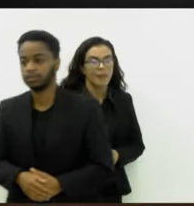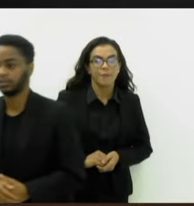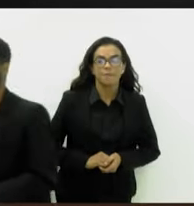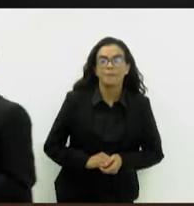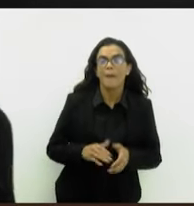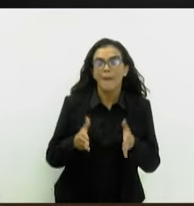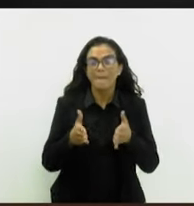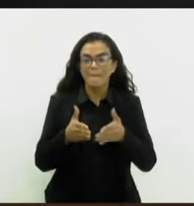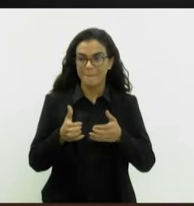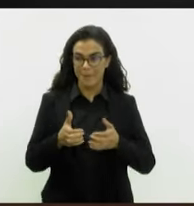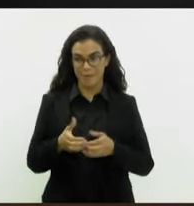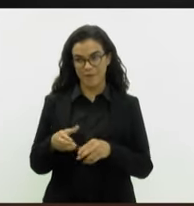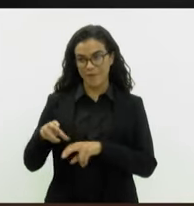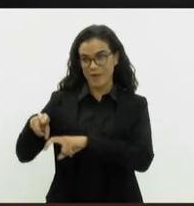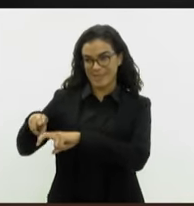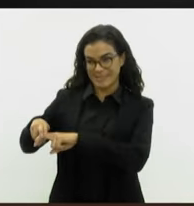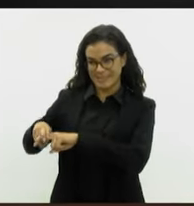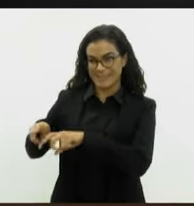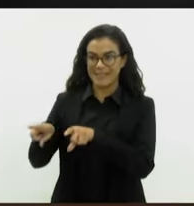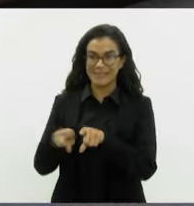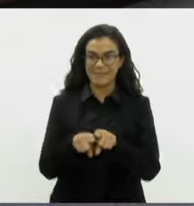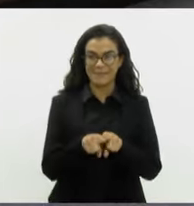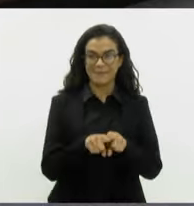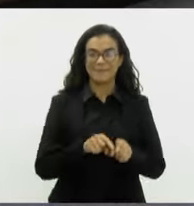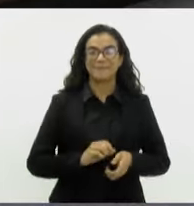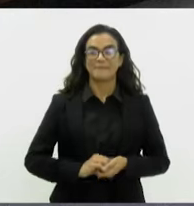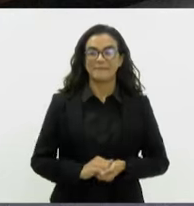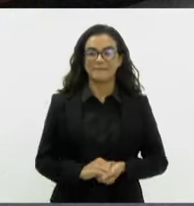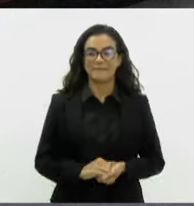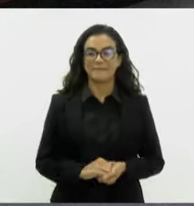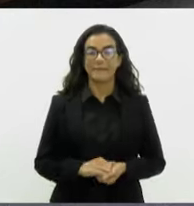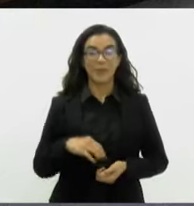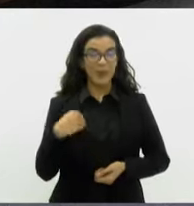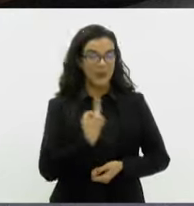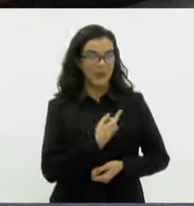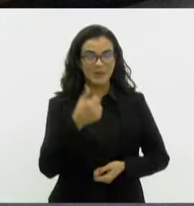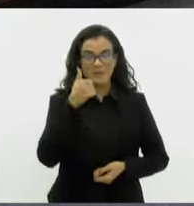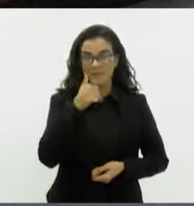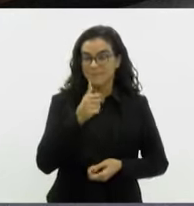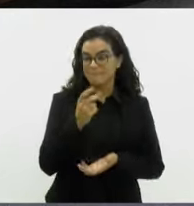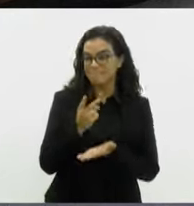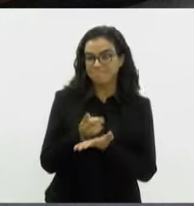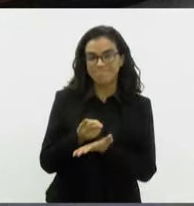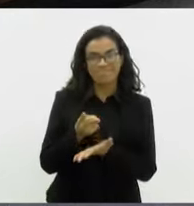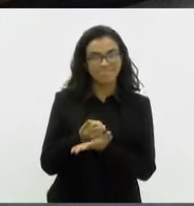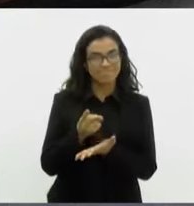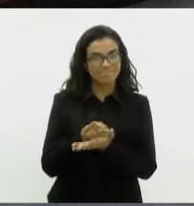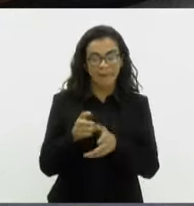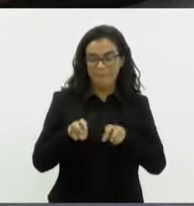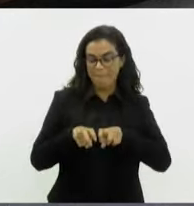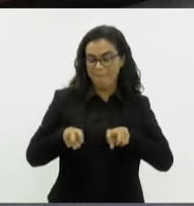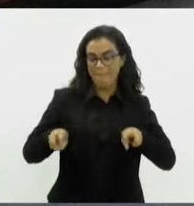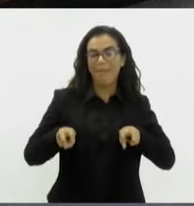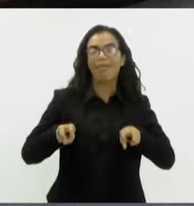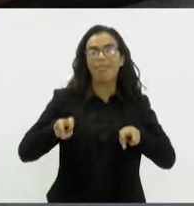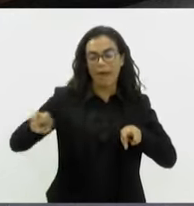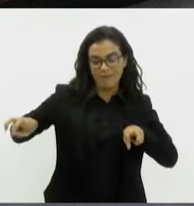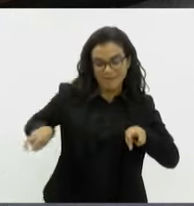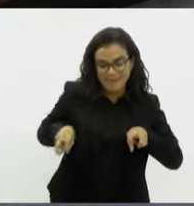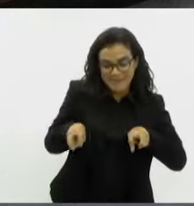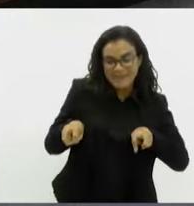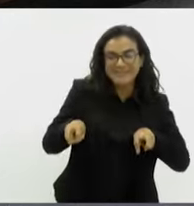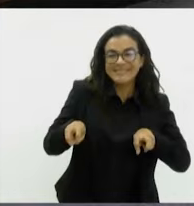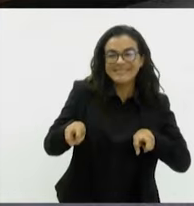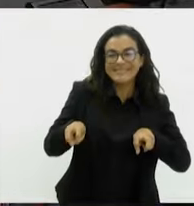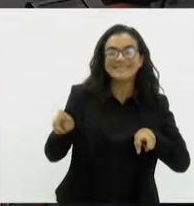para ela vir Coloca ela sentada aqui também nós Mulheres sempre eh na nossa mesa sempre cabe mais